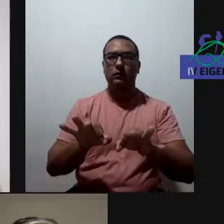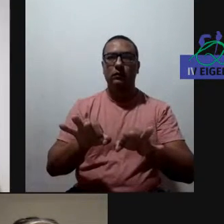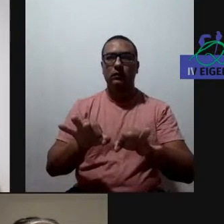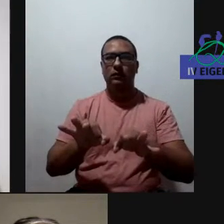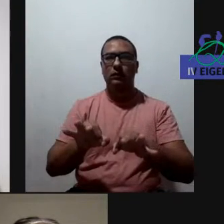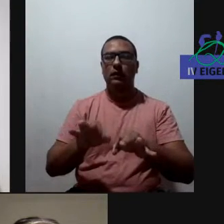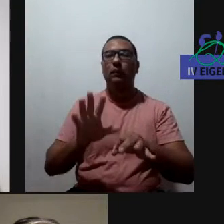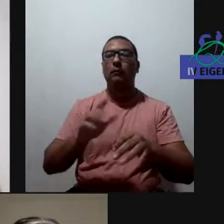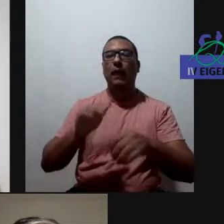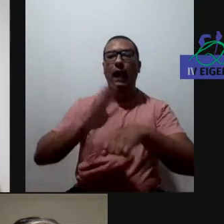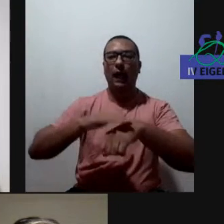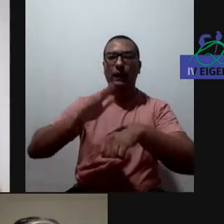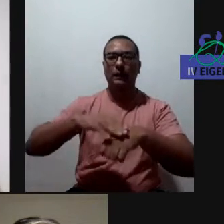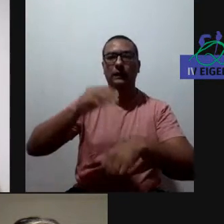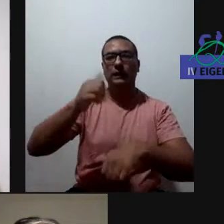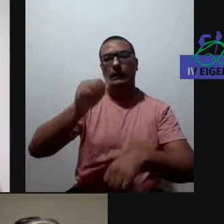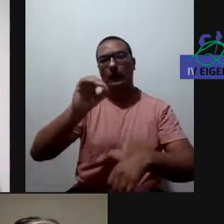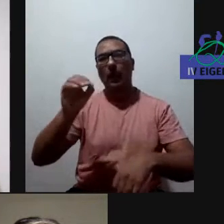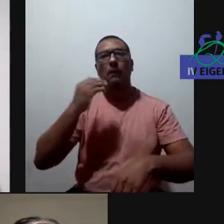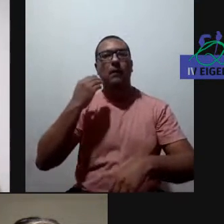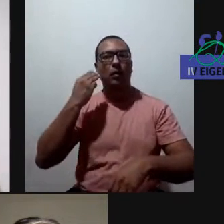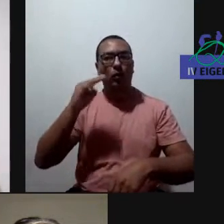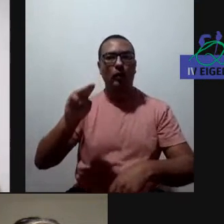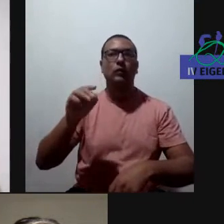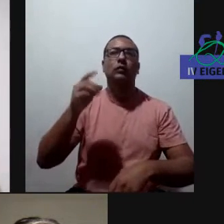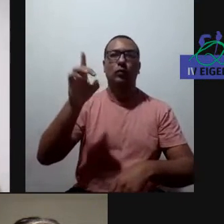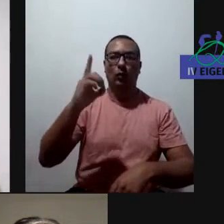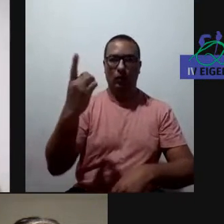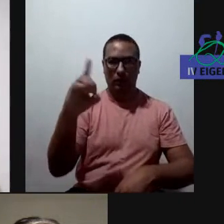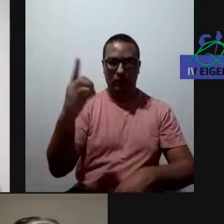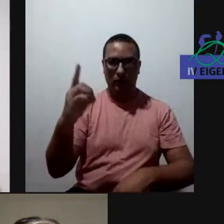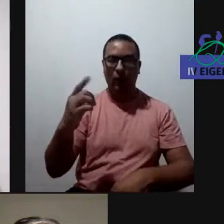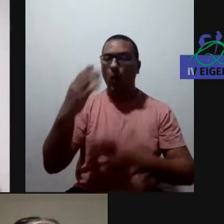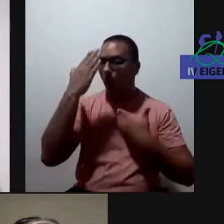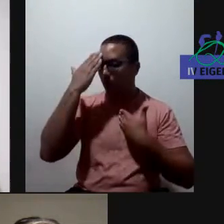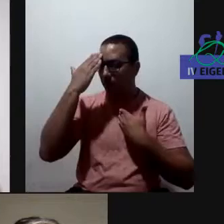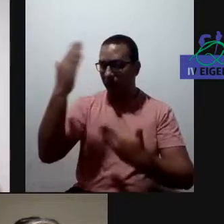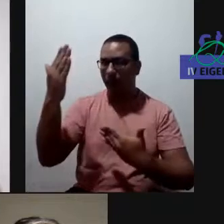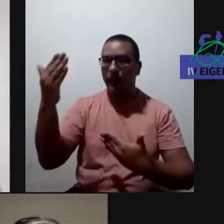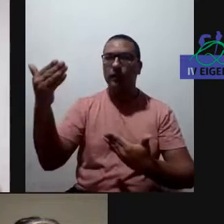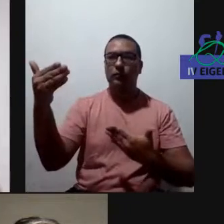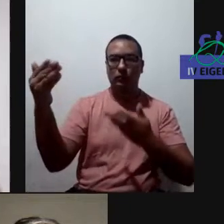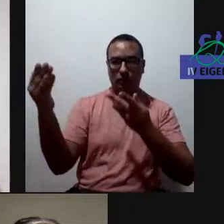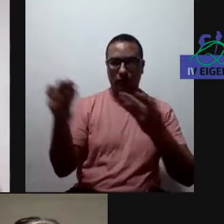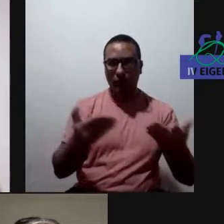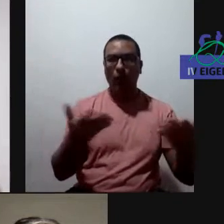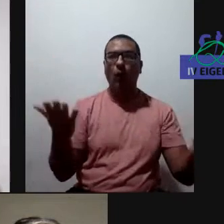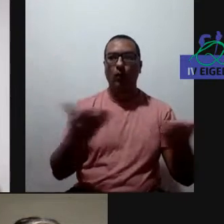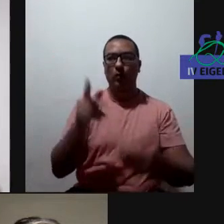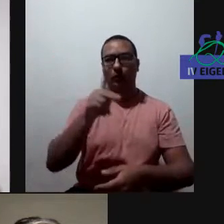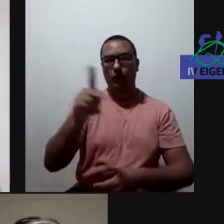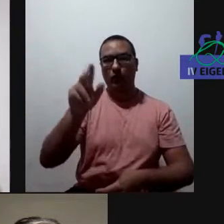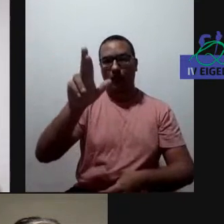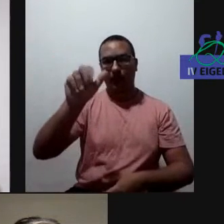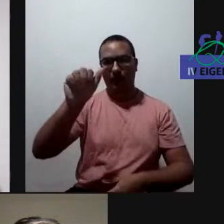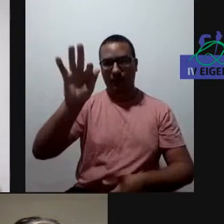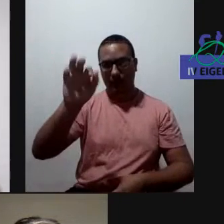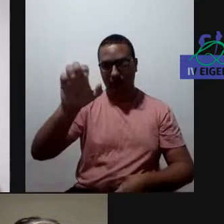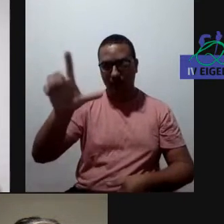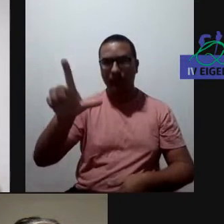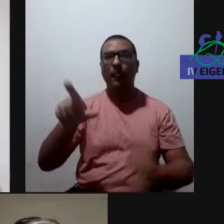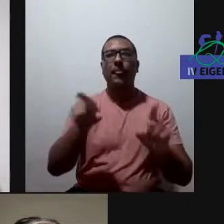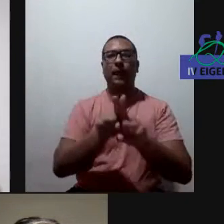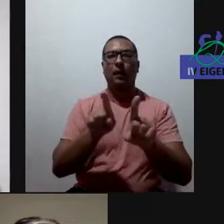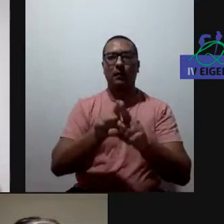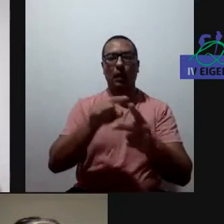dólares. Obrigado pela sua presença, professor Rafael. Nós gostaríamos também de apresentar o nosso